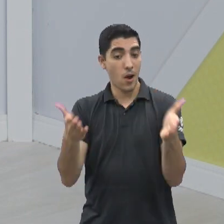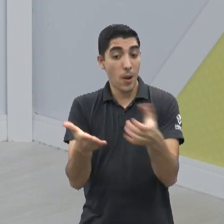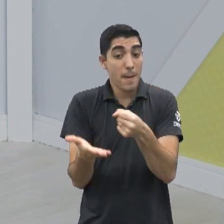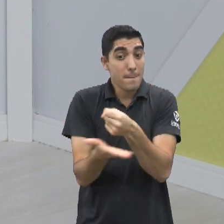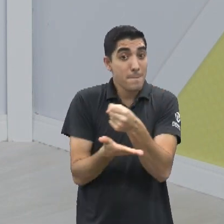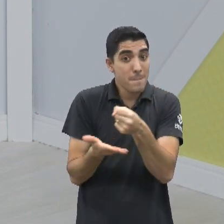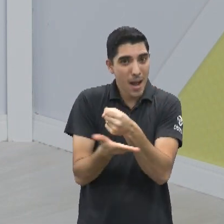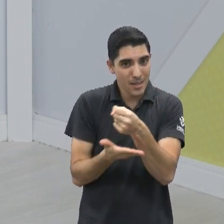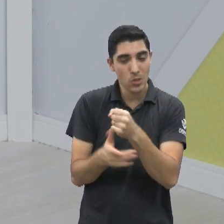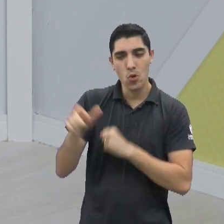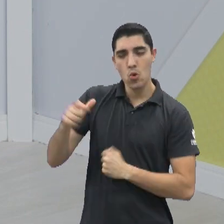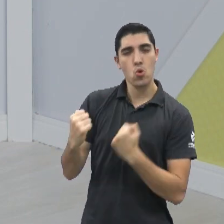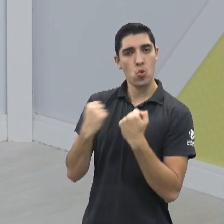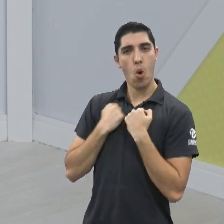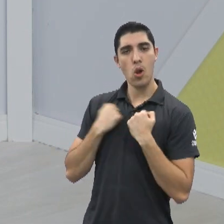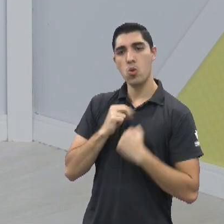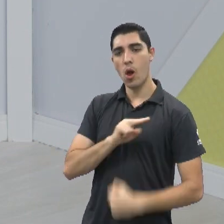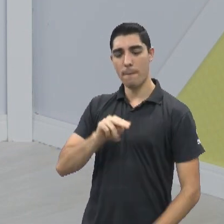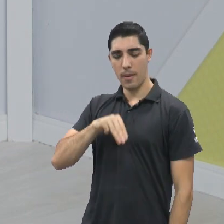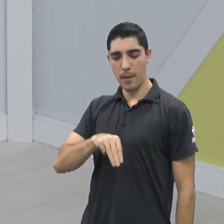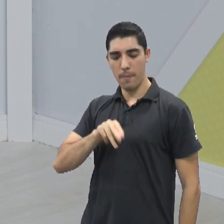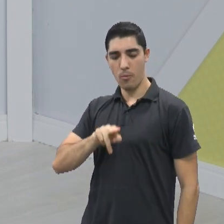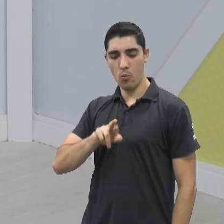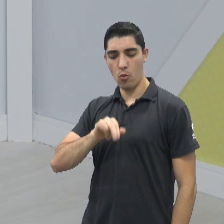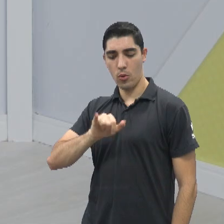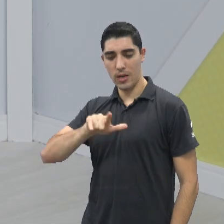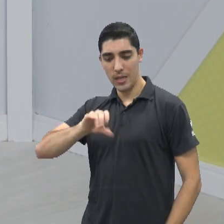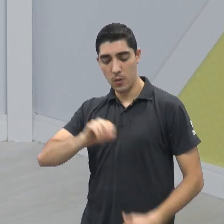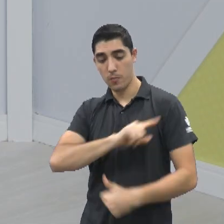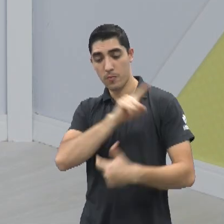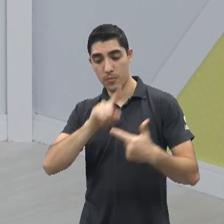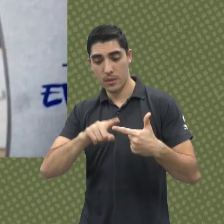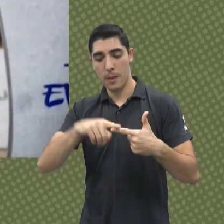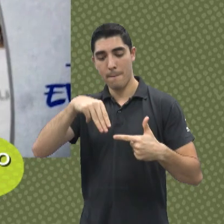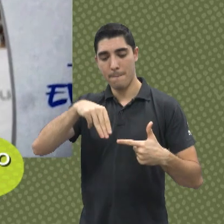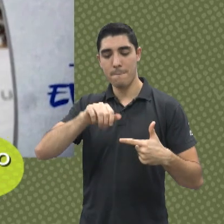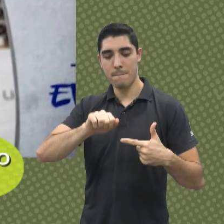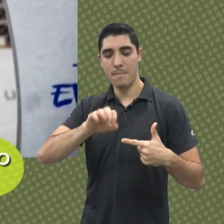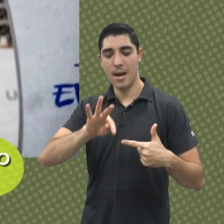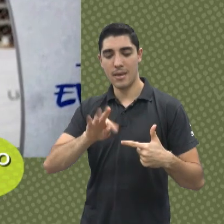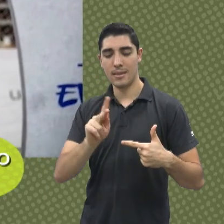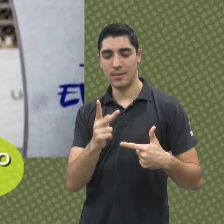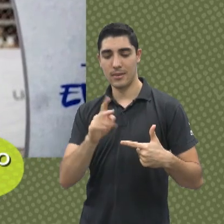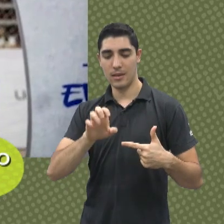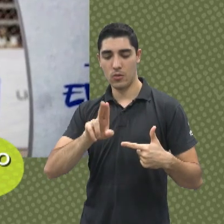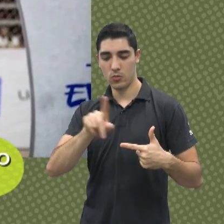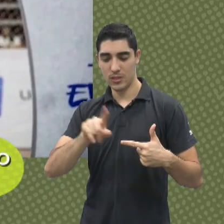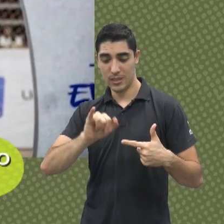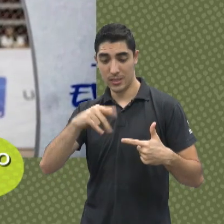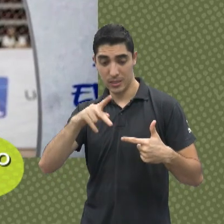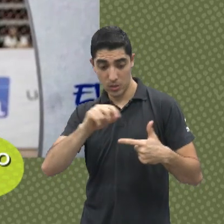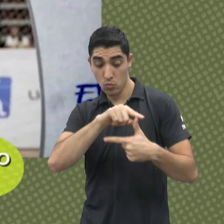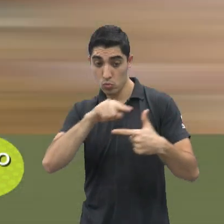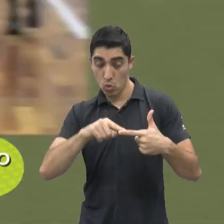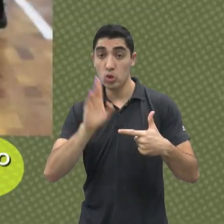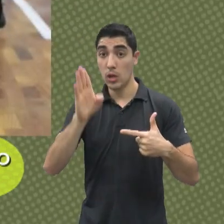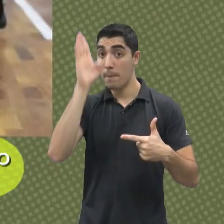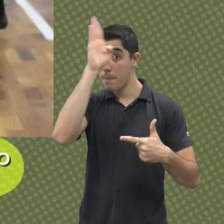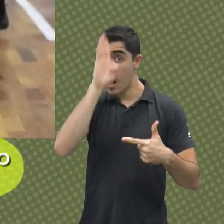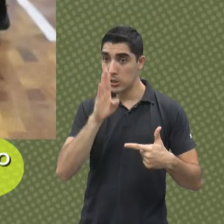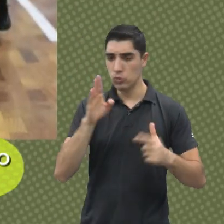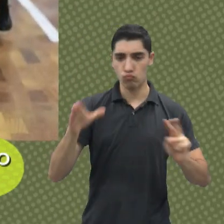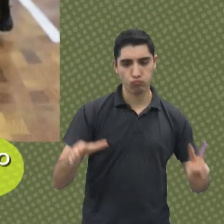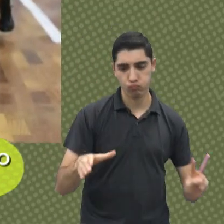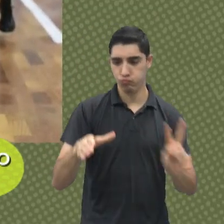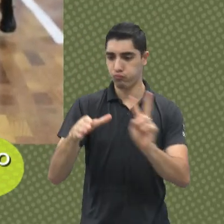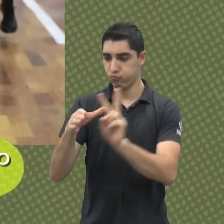porque o goleiro Murilo Gazizi e o ala Mateuzinho, que são do São José, foram campeões da Liga Evolucion, Zona